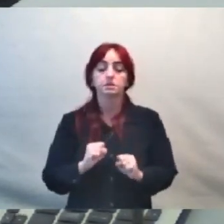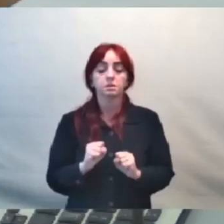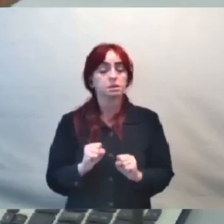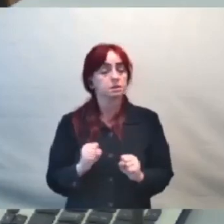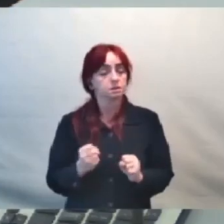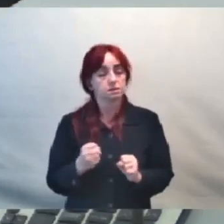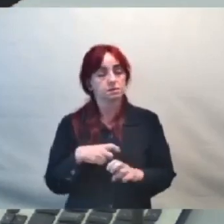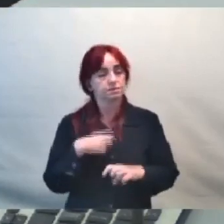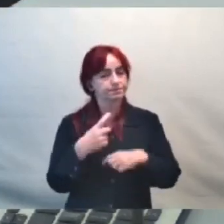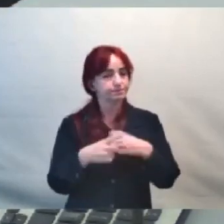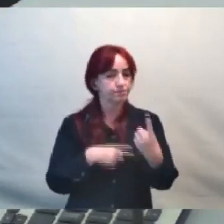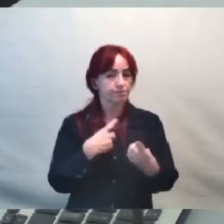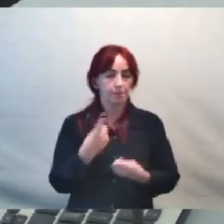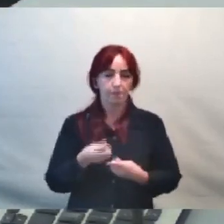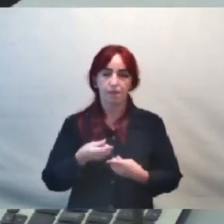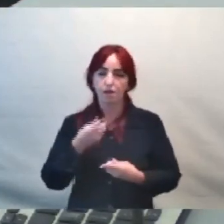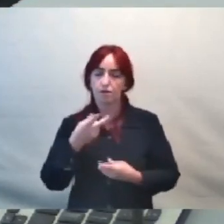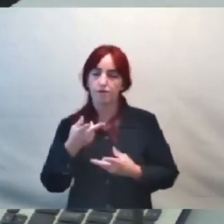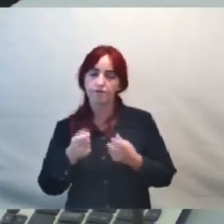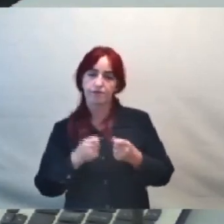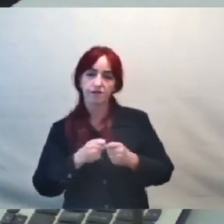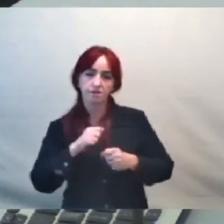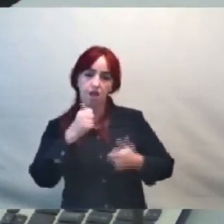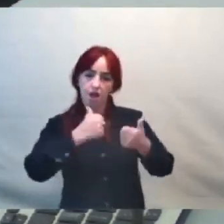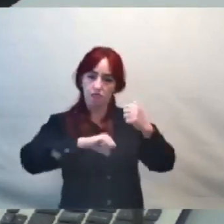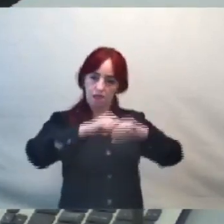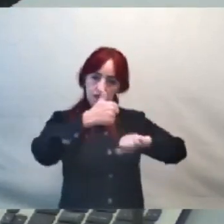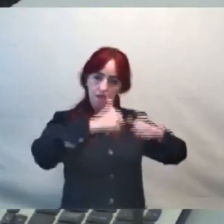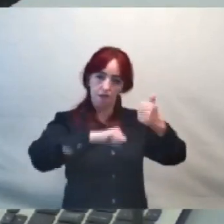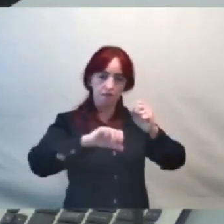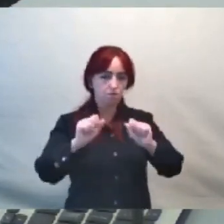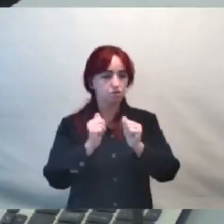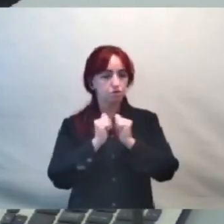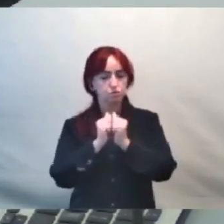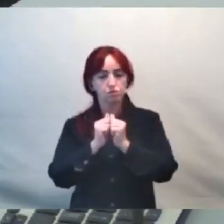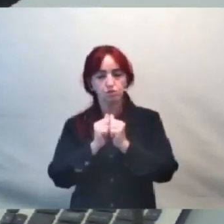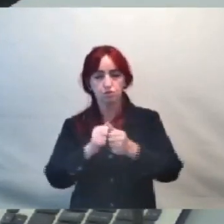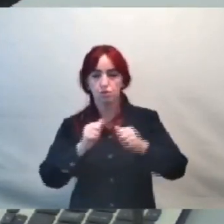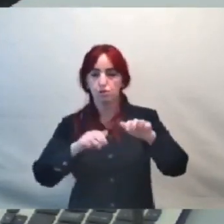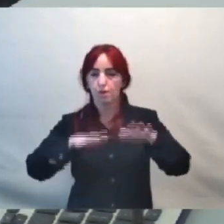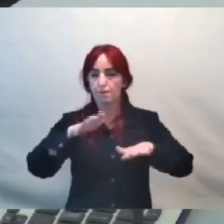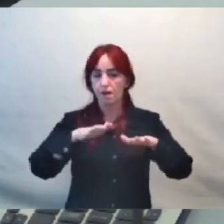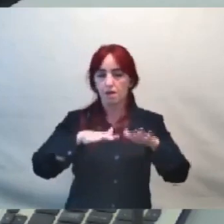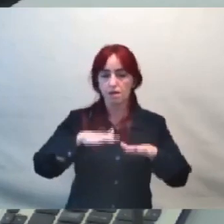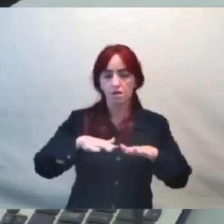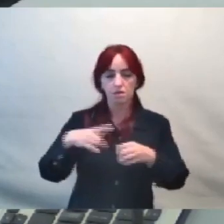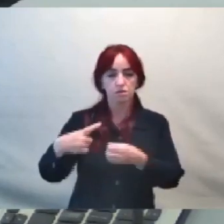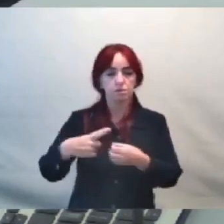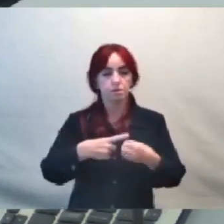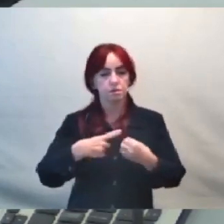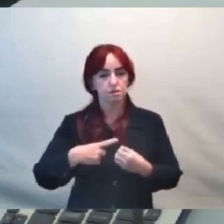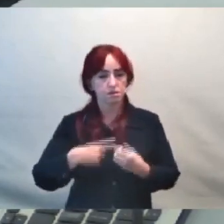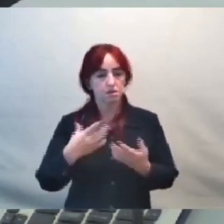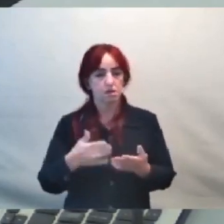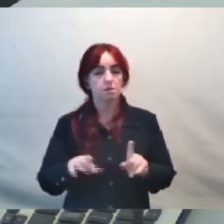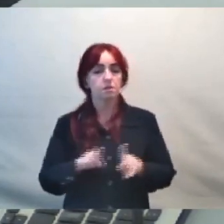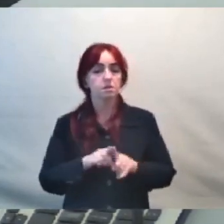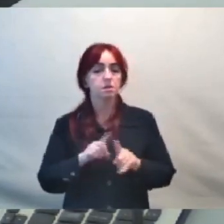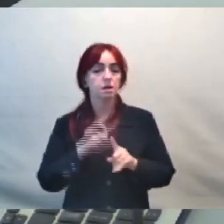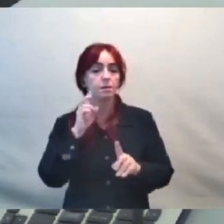depois fazer uma análise junto com os balanços do município, etc., identificar e